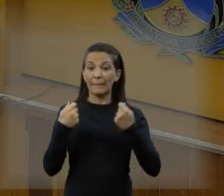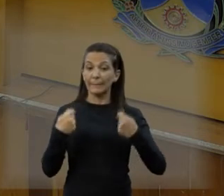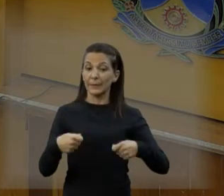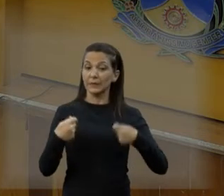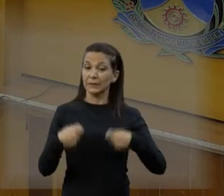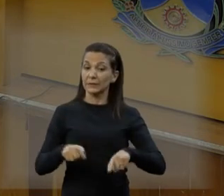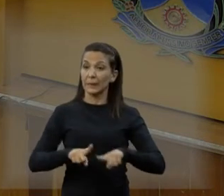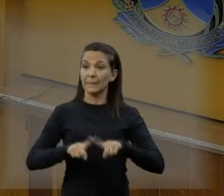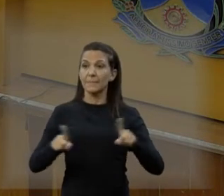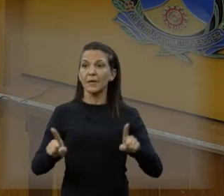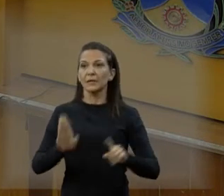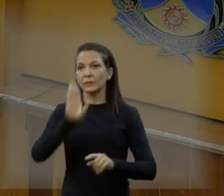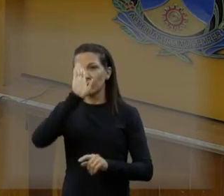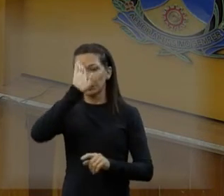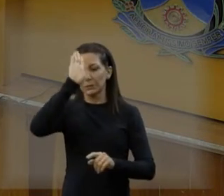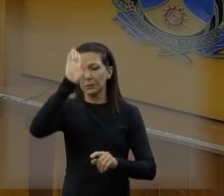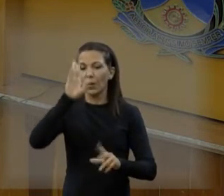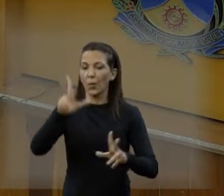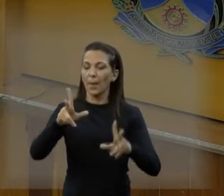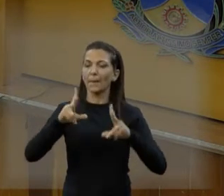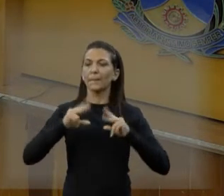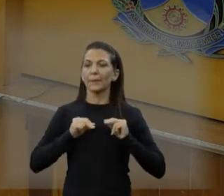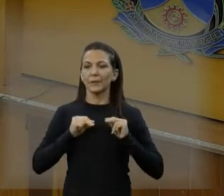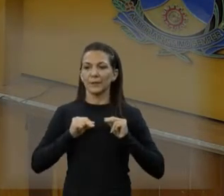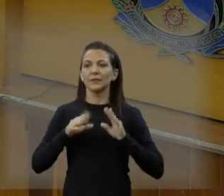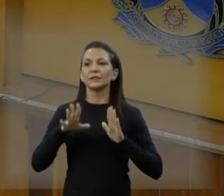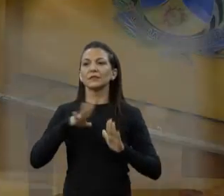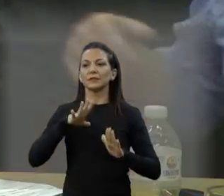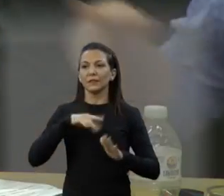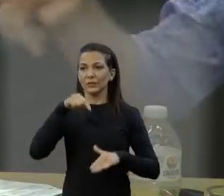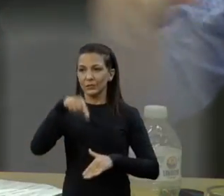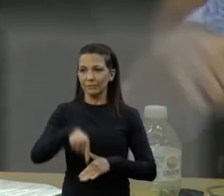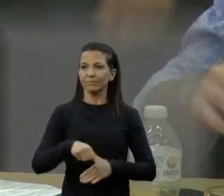precisa mas eu tenho certeza que ela merece muito obrigado